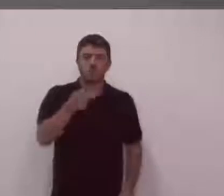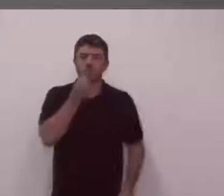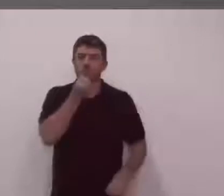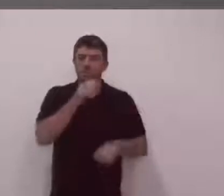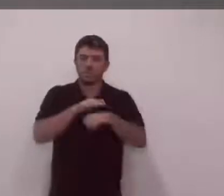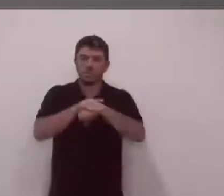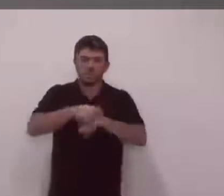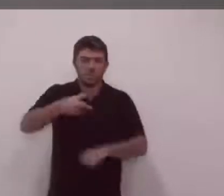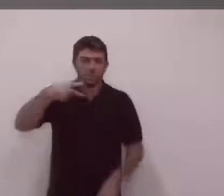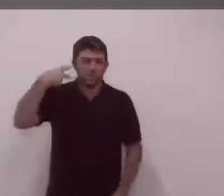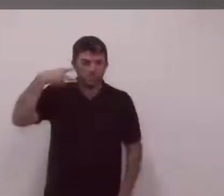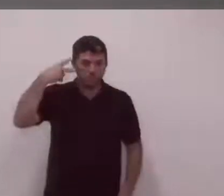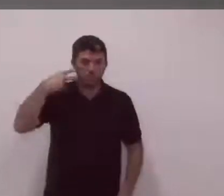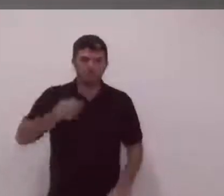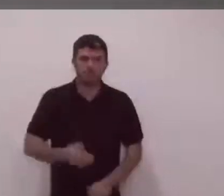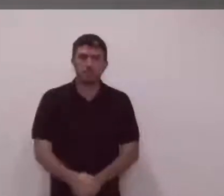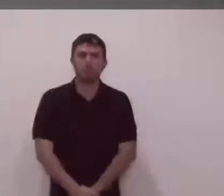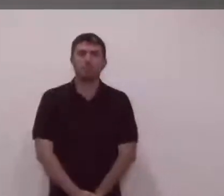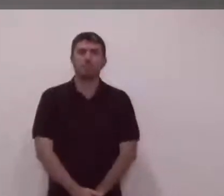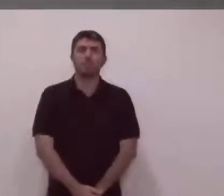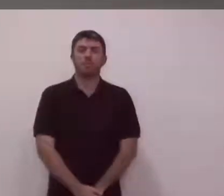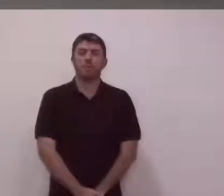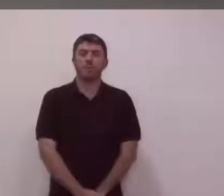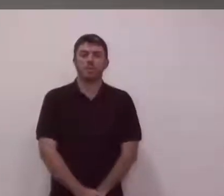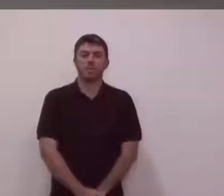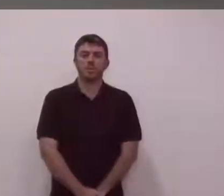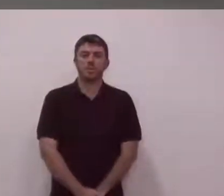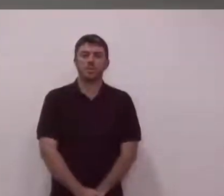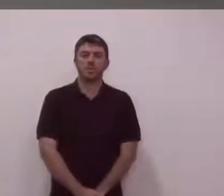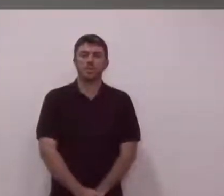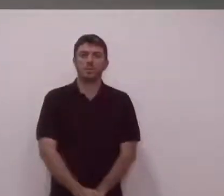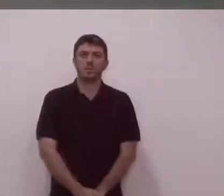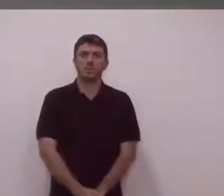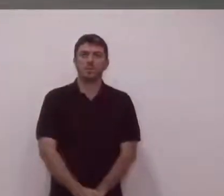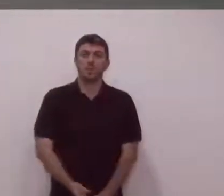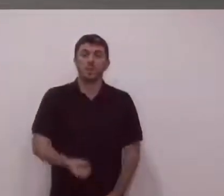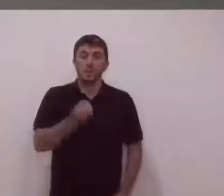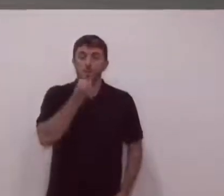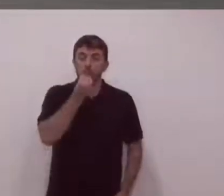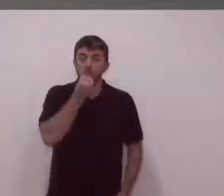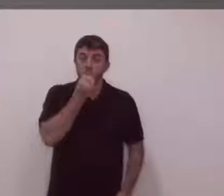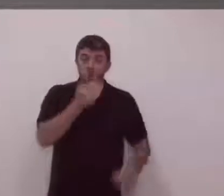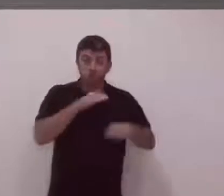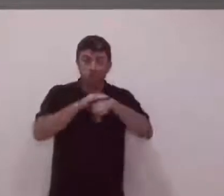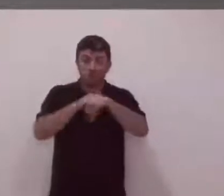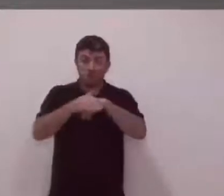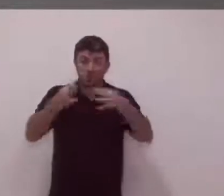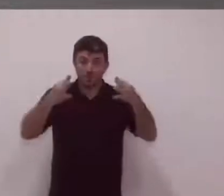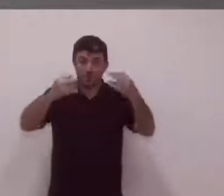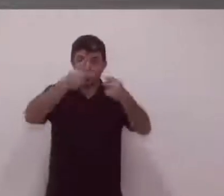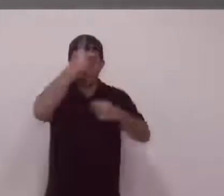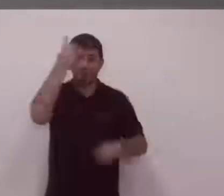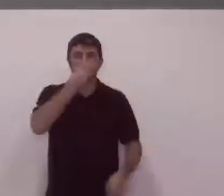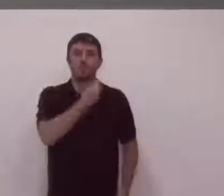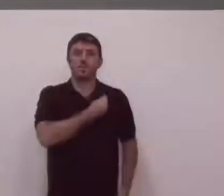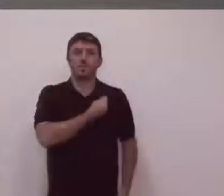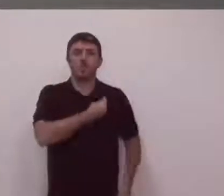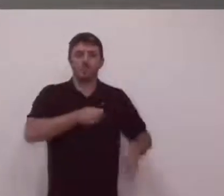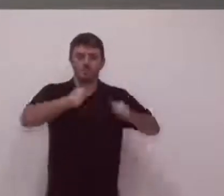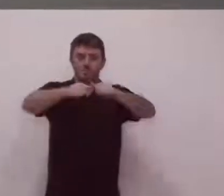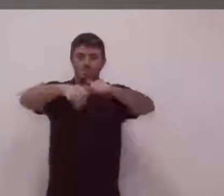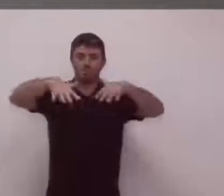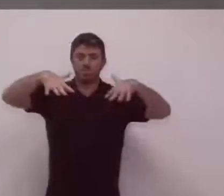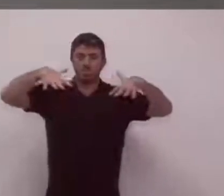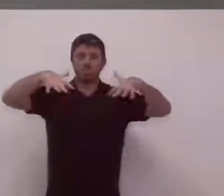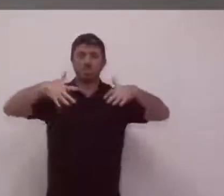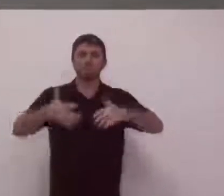bom de fato boa noite a todos presentes também de fato não